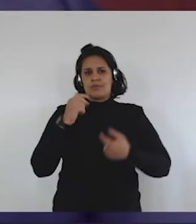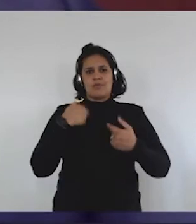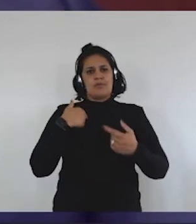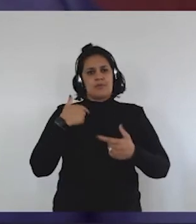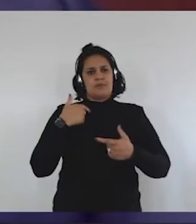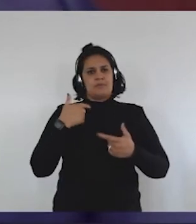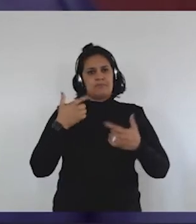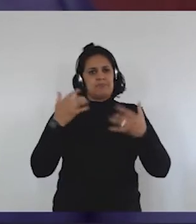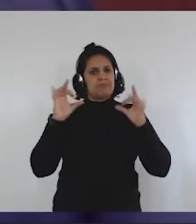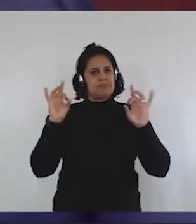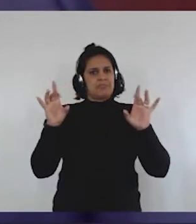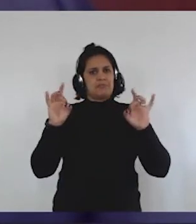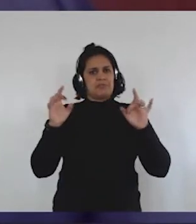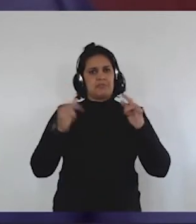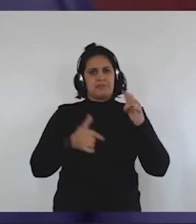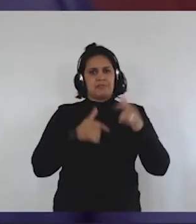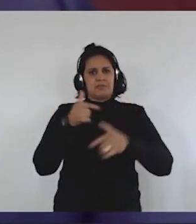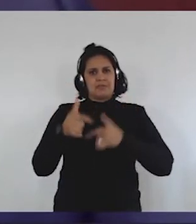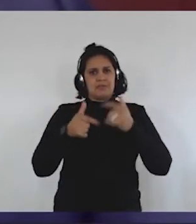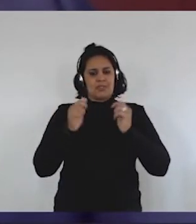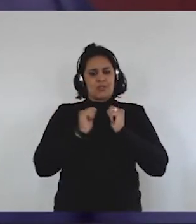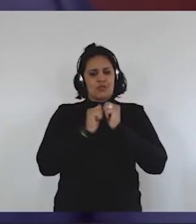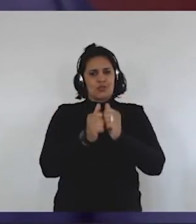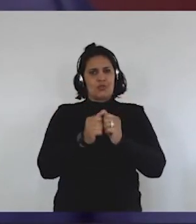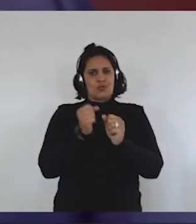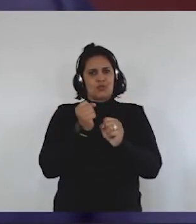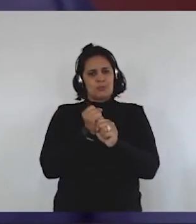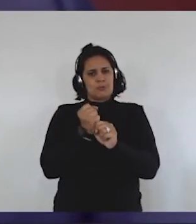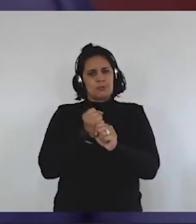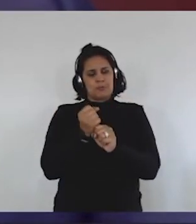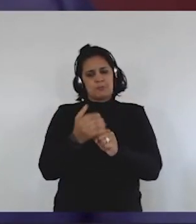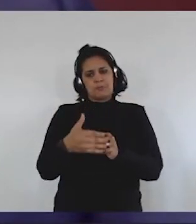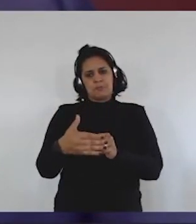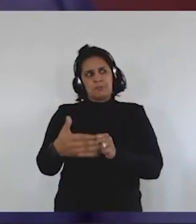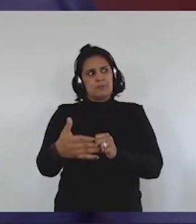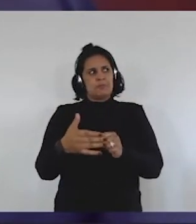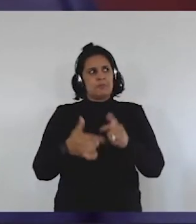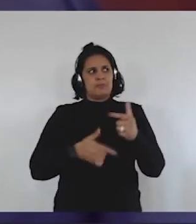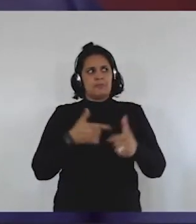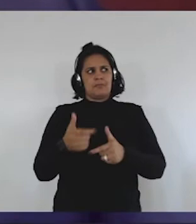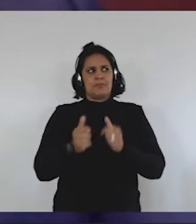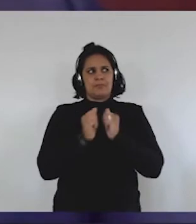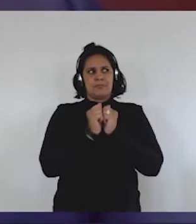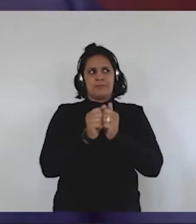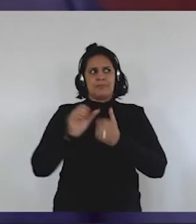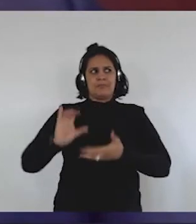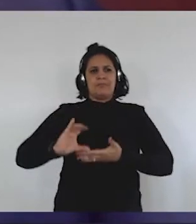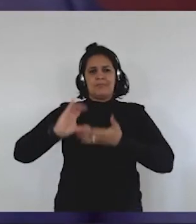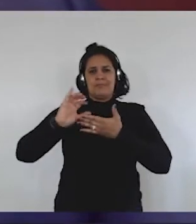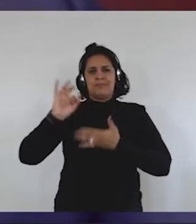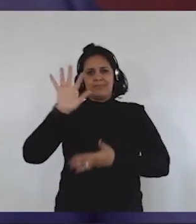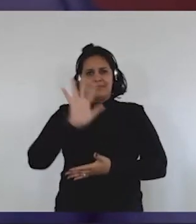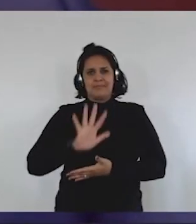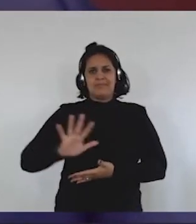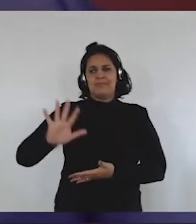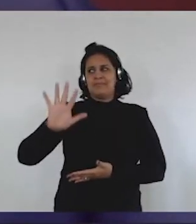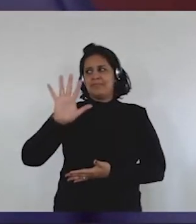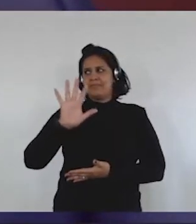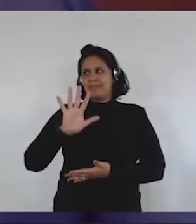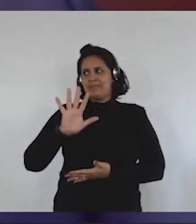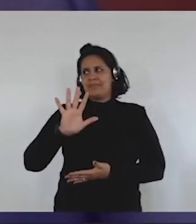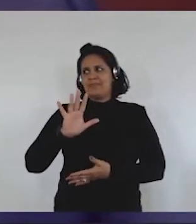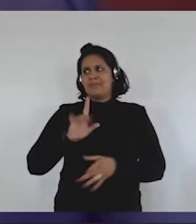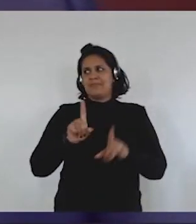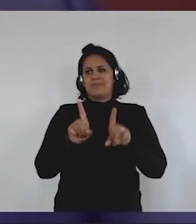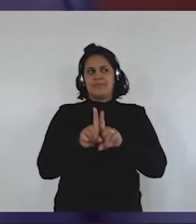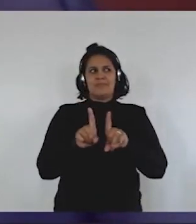de dividir aí alguns anos junto no Conselho Federal e consigo muito aprender. Então,